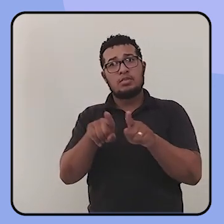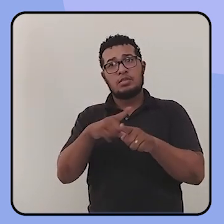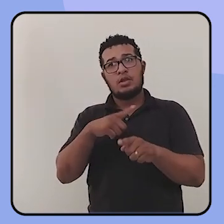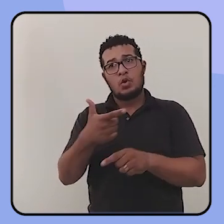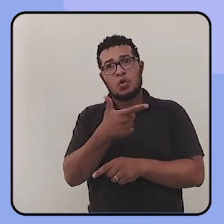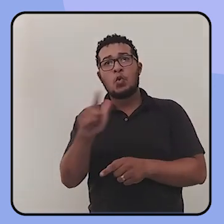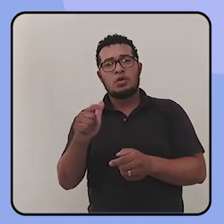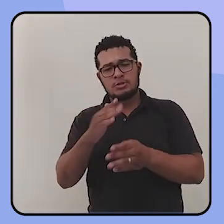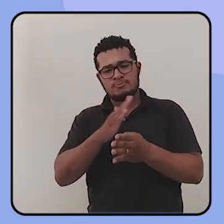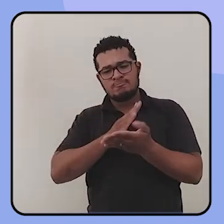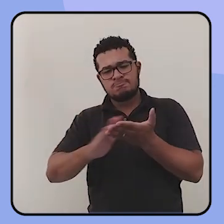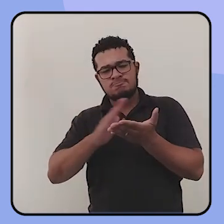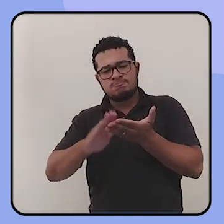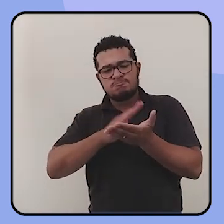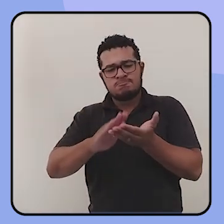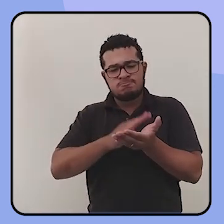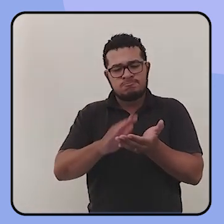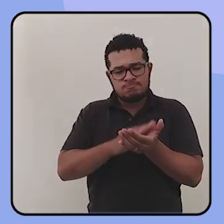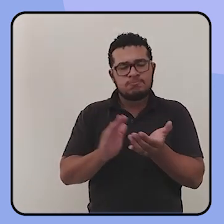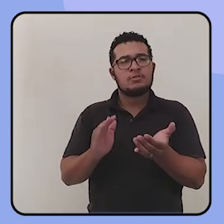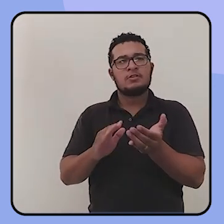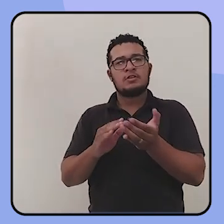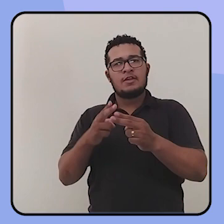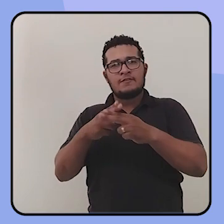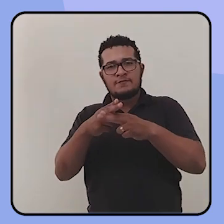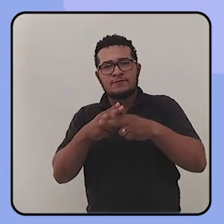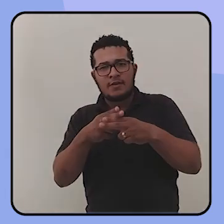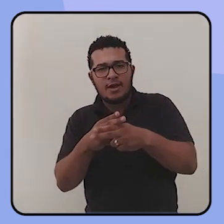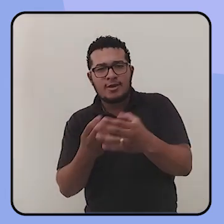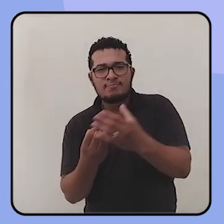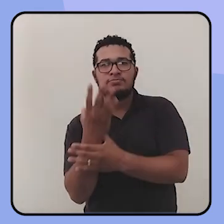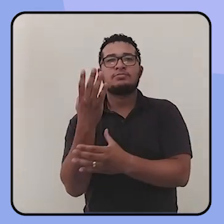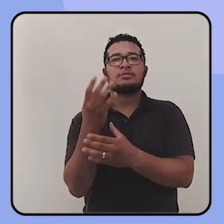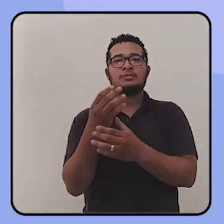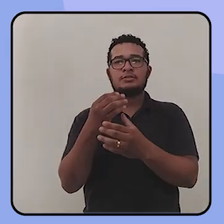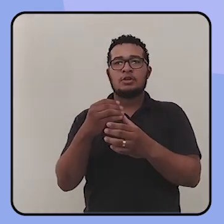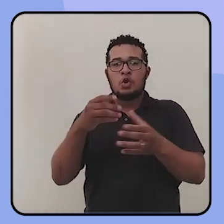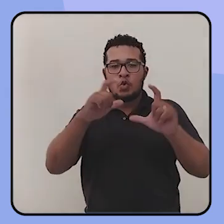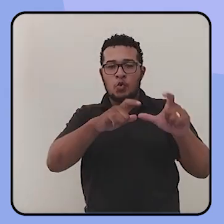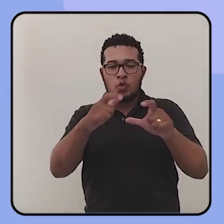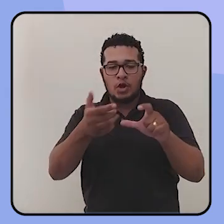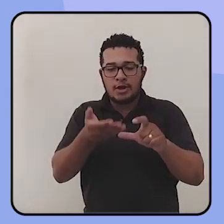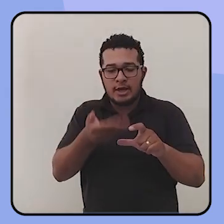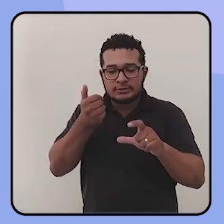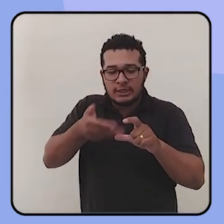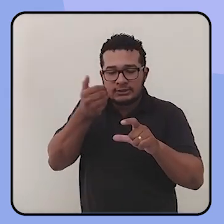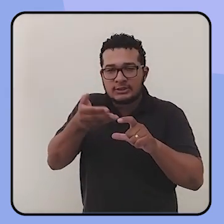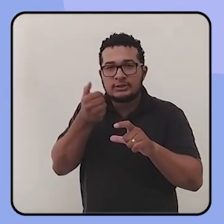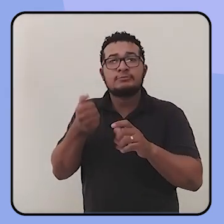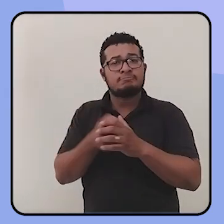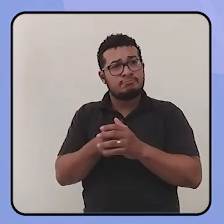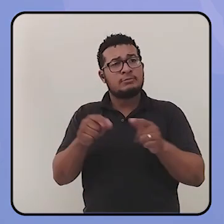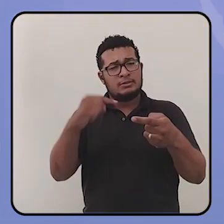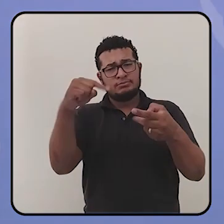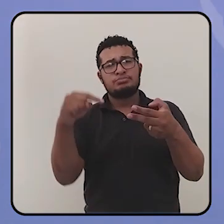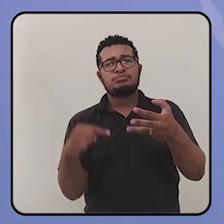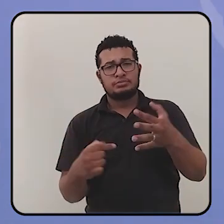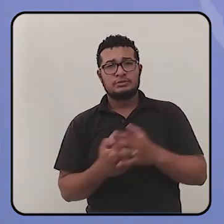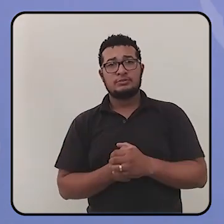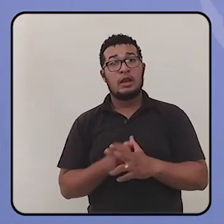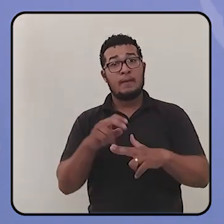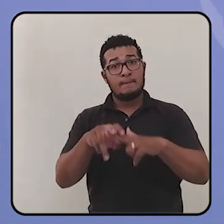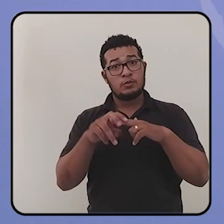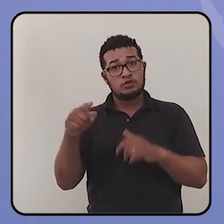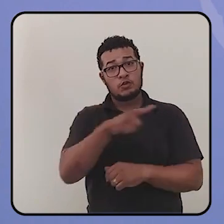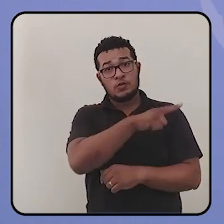raspadores, placas de colar, contas perfuradas para colar, facas, recipientes de alimentação e candeeiros. Portanto,